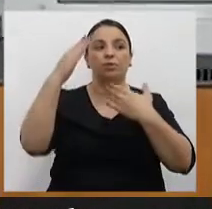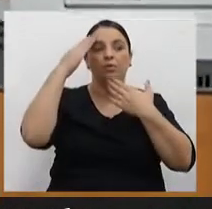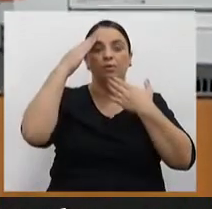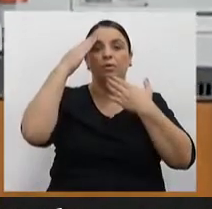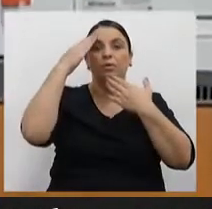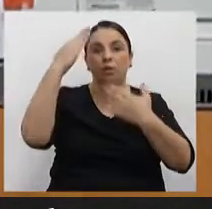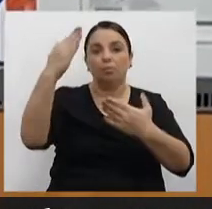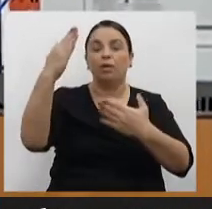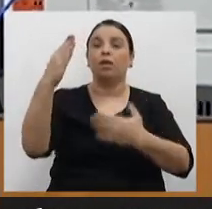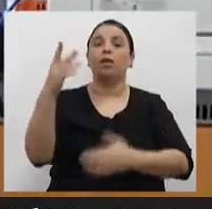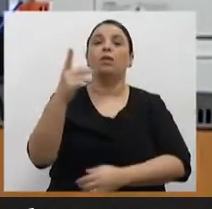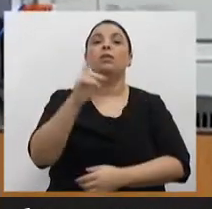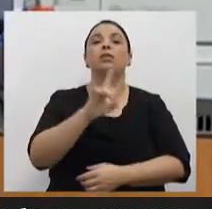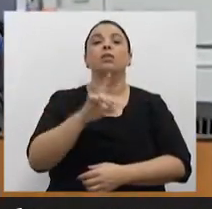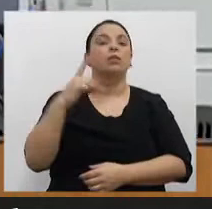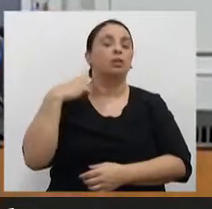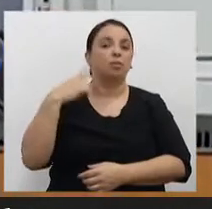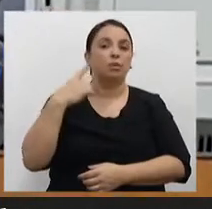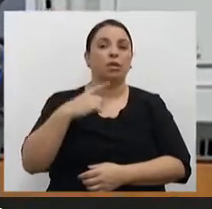presidente desta comissão,